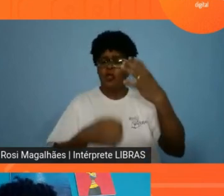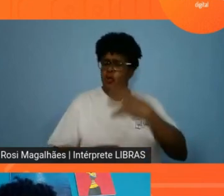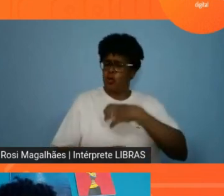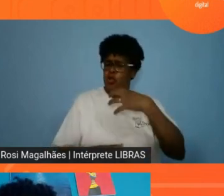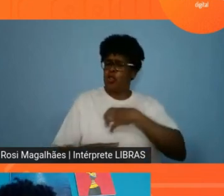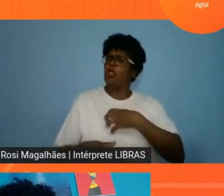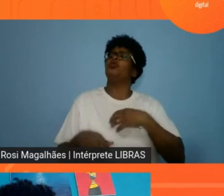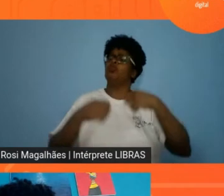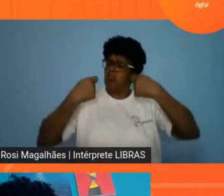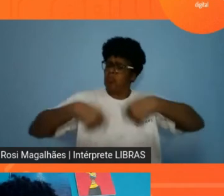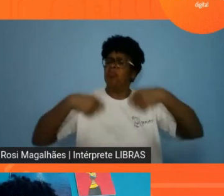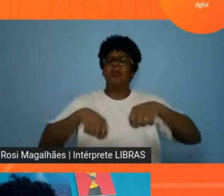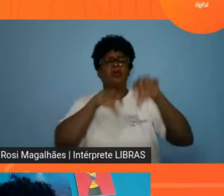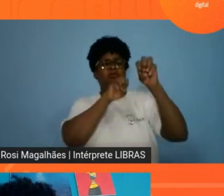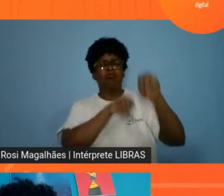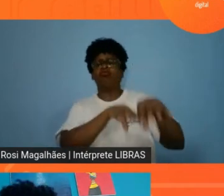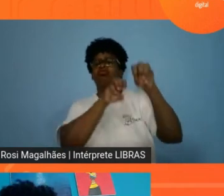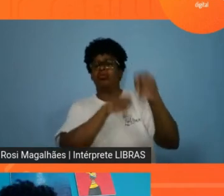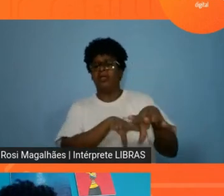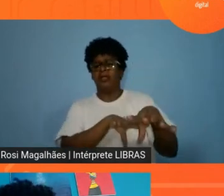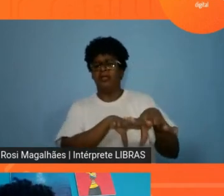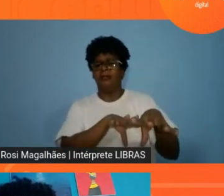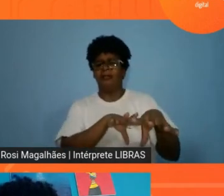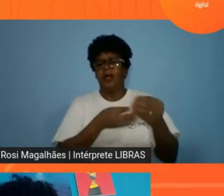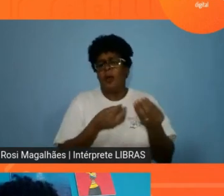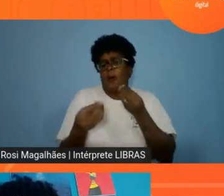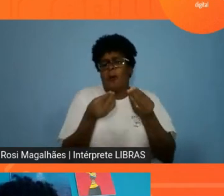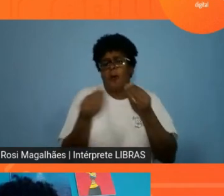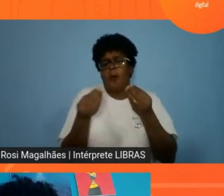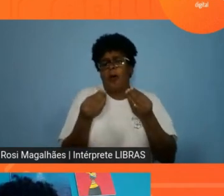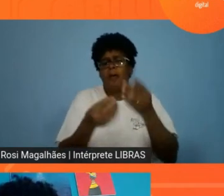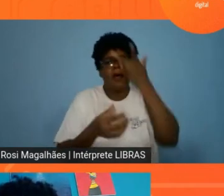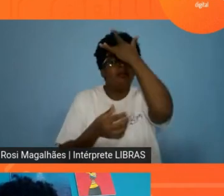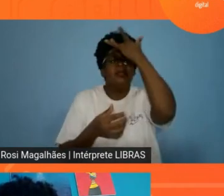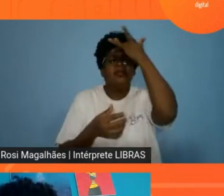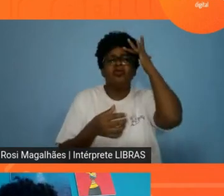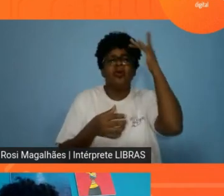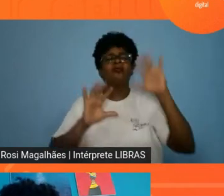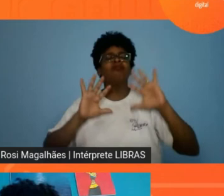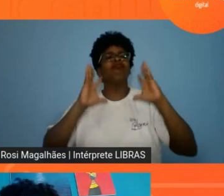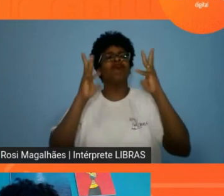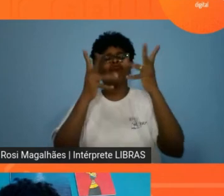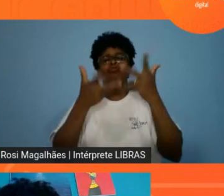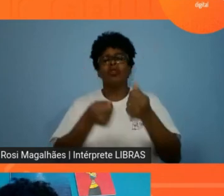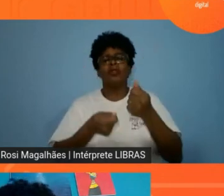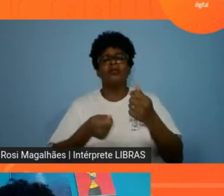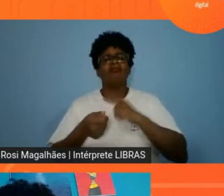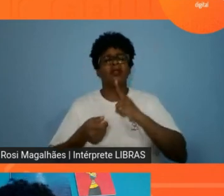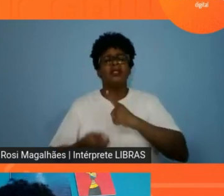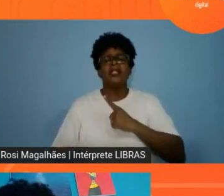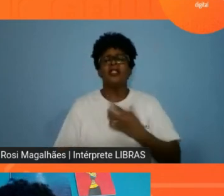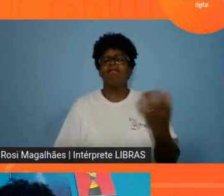dessa educação colonial e monarca, como a branquitude se sente ofendida, né? Porque ainda